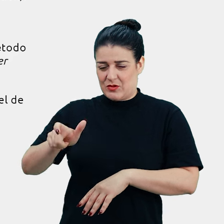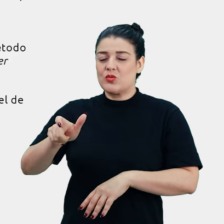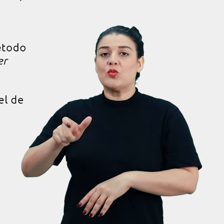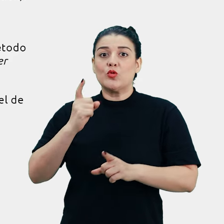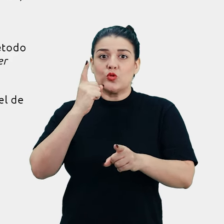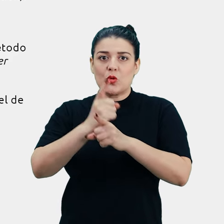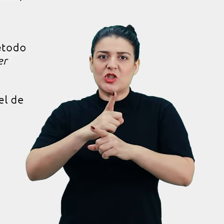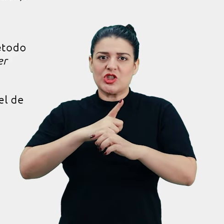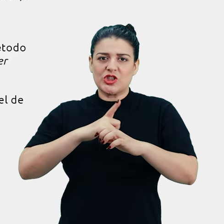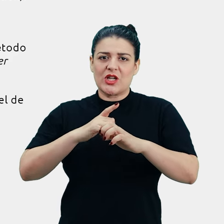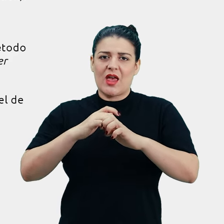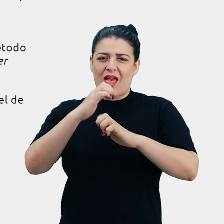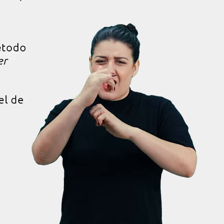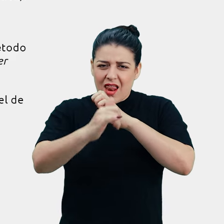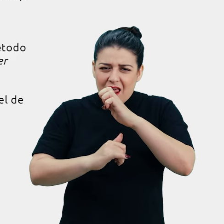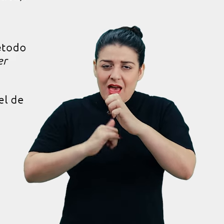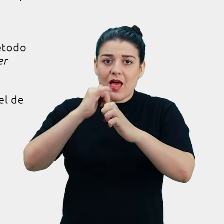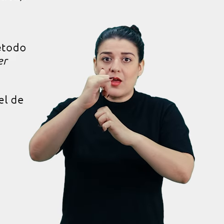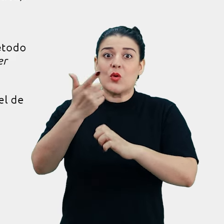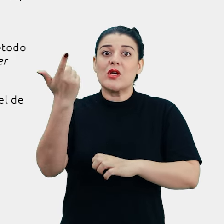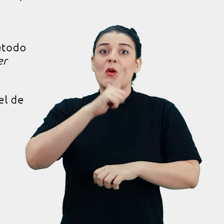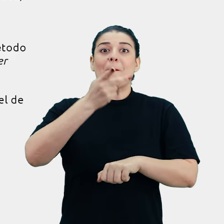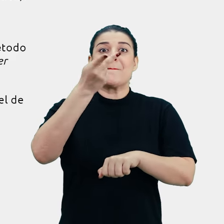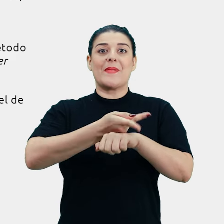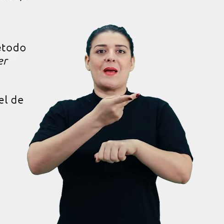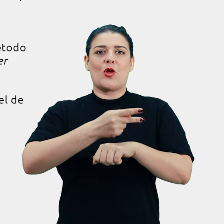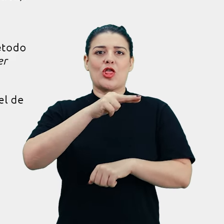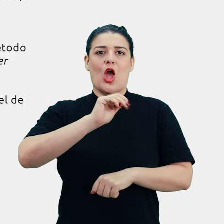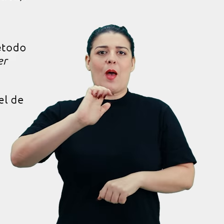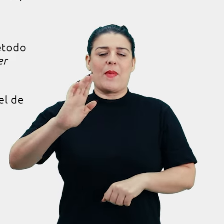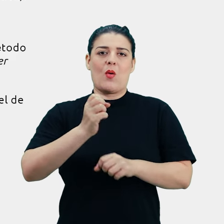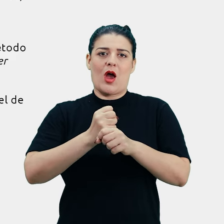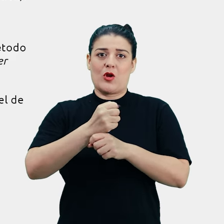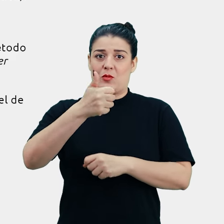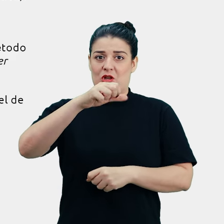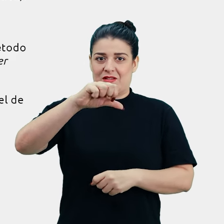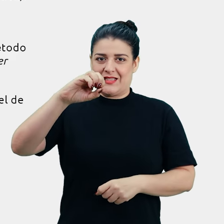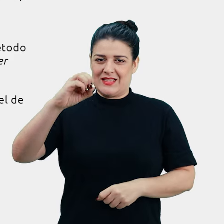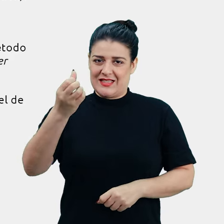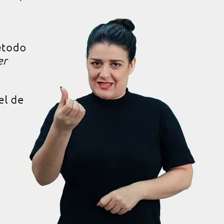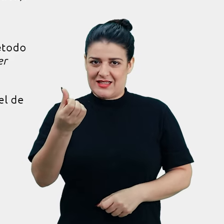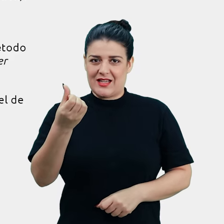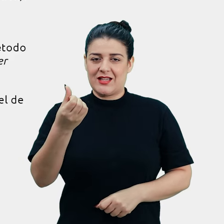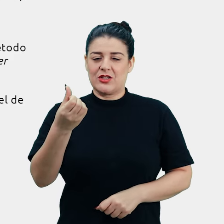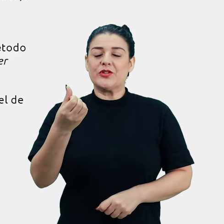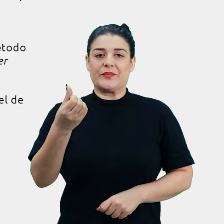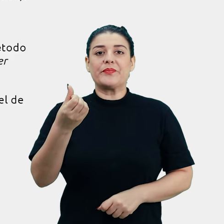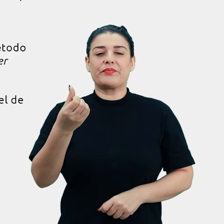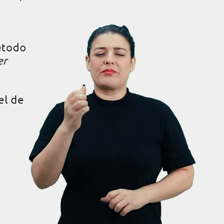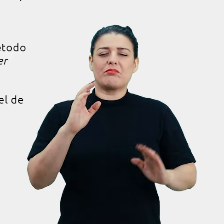elétrons e isso rendeu um prêmio Nobel de Física lá em 1906, tá? Ali